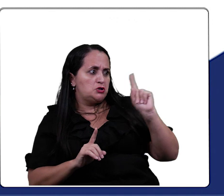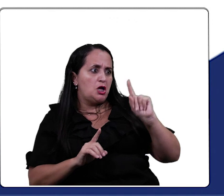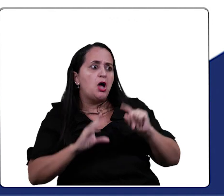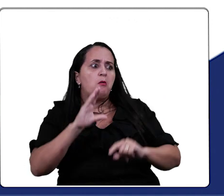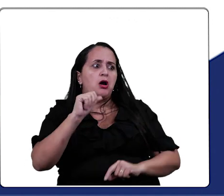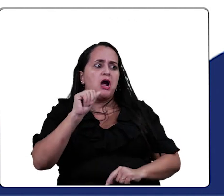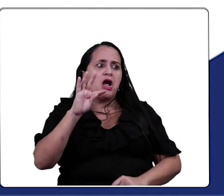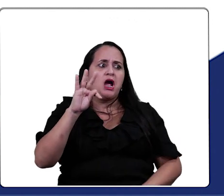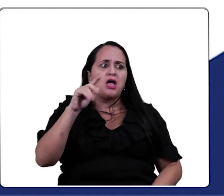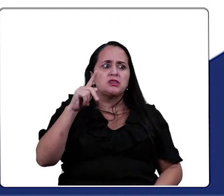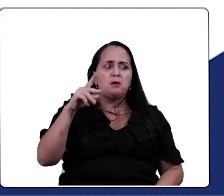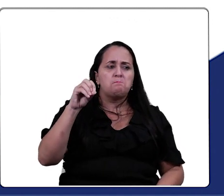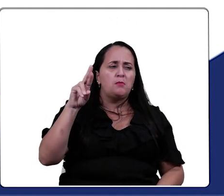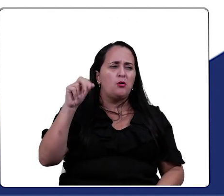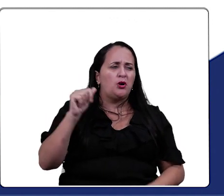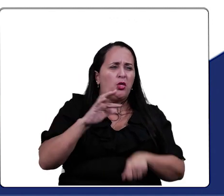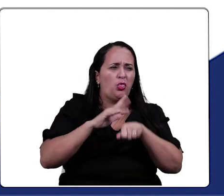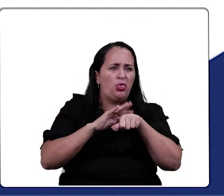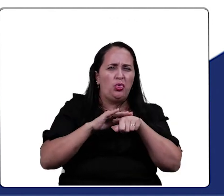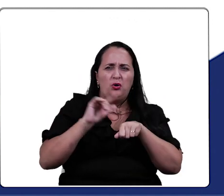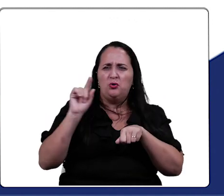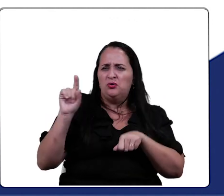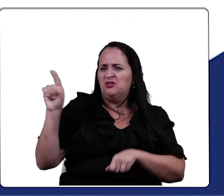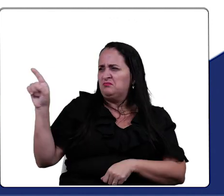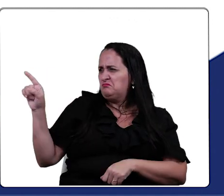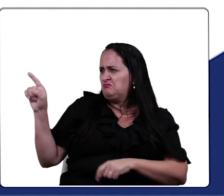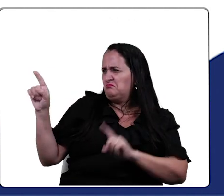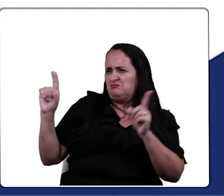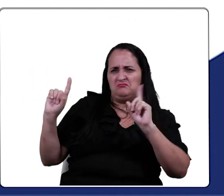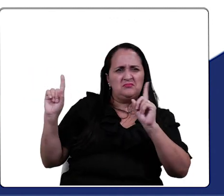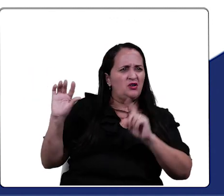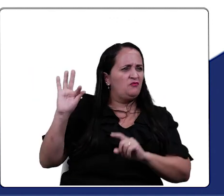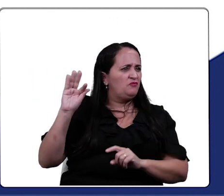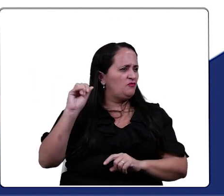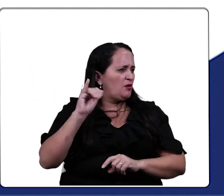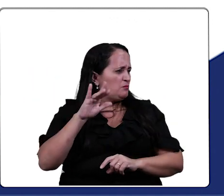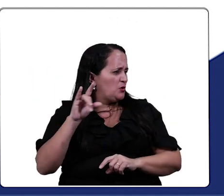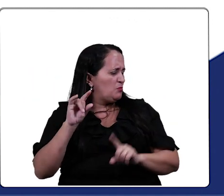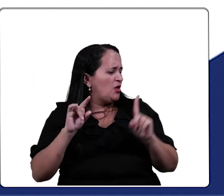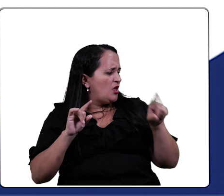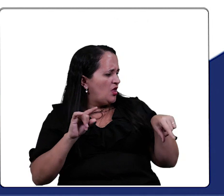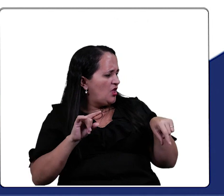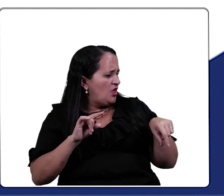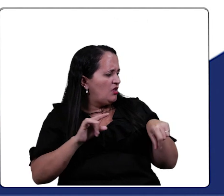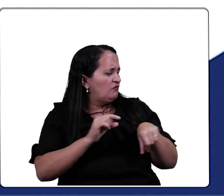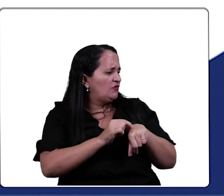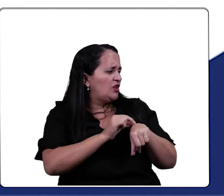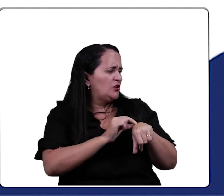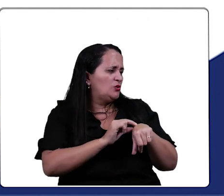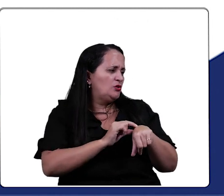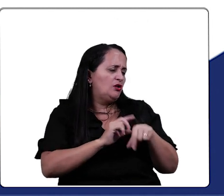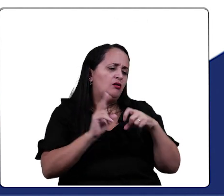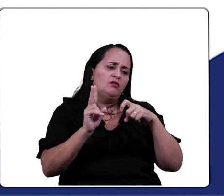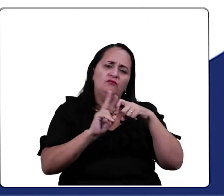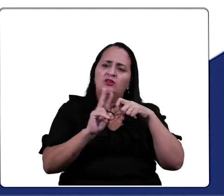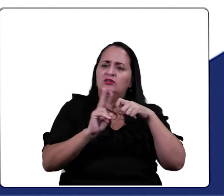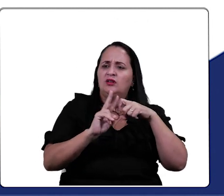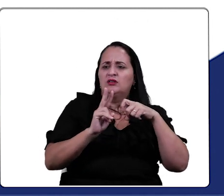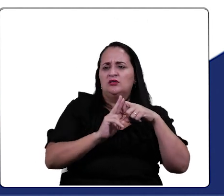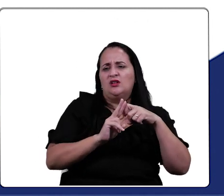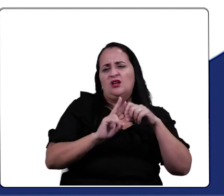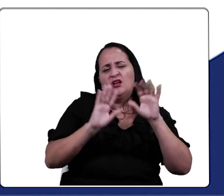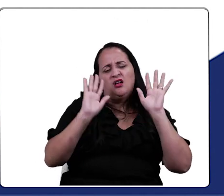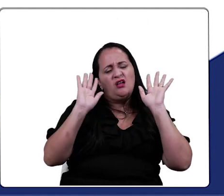catapora. E a Dona Fabiola, mas parece uma varíola. E por fim o veterinário. Oh, que